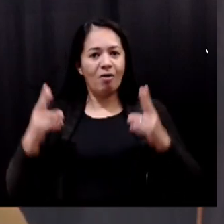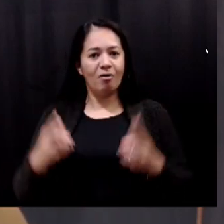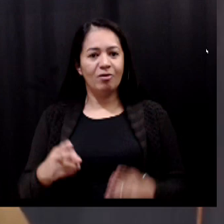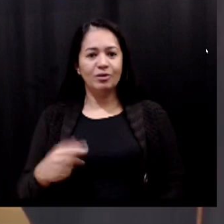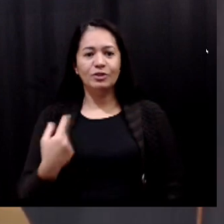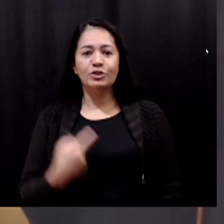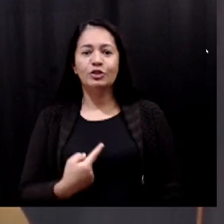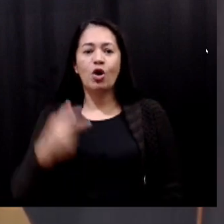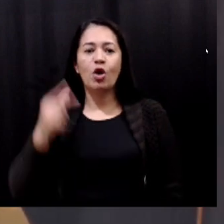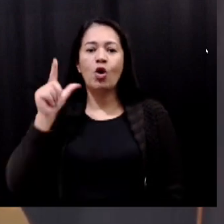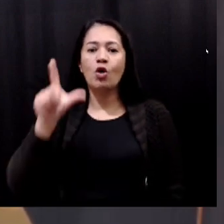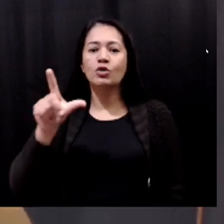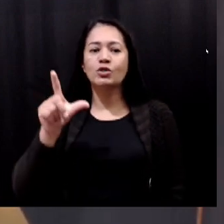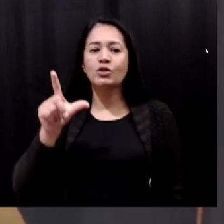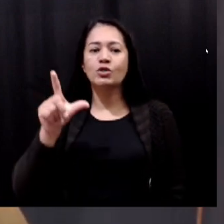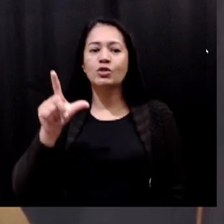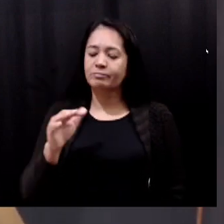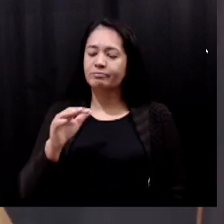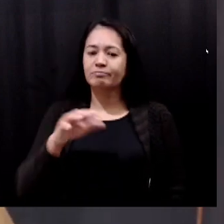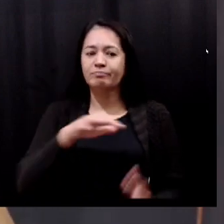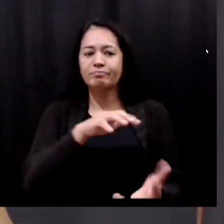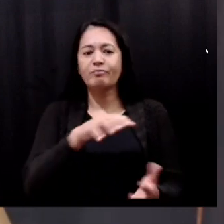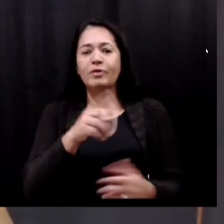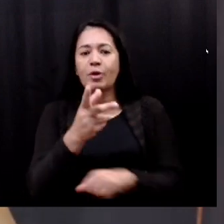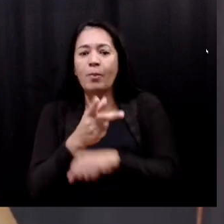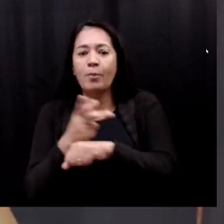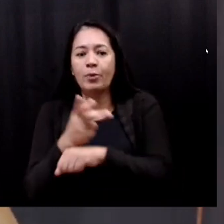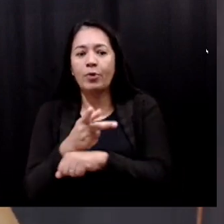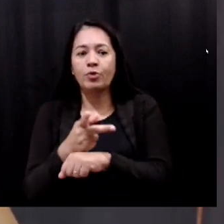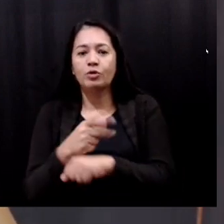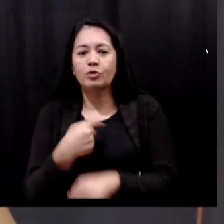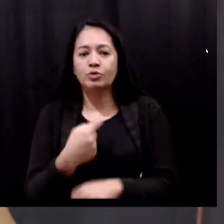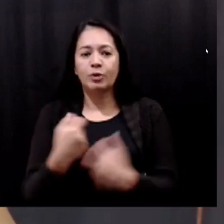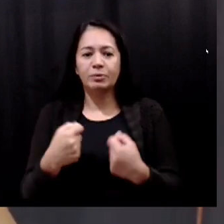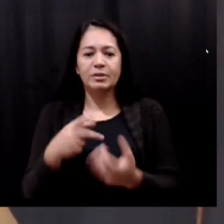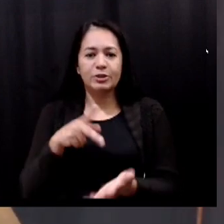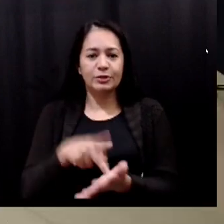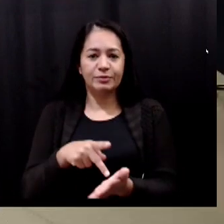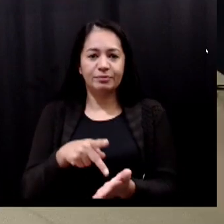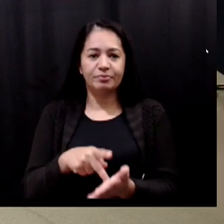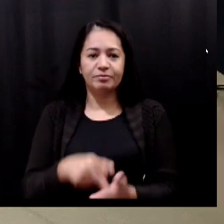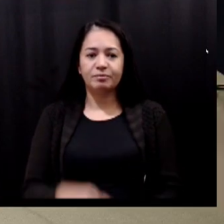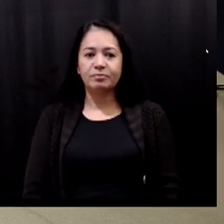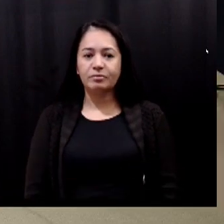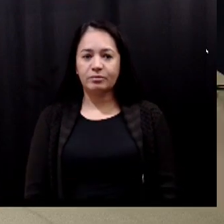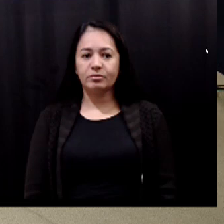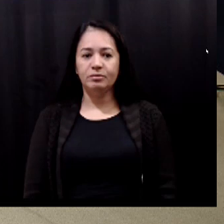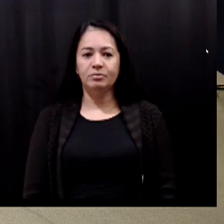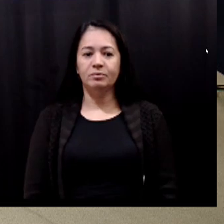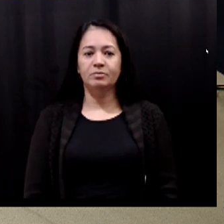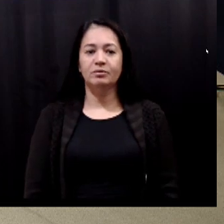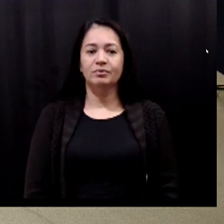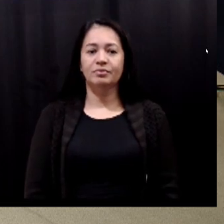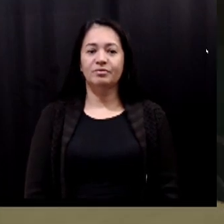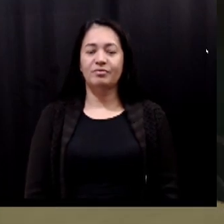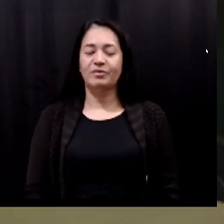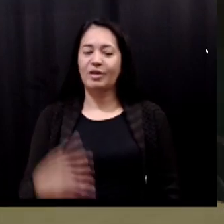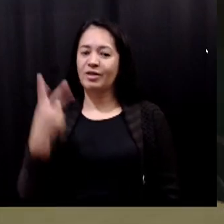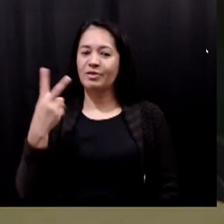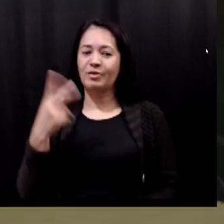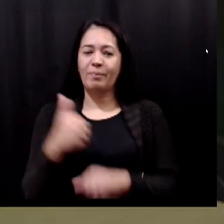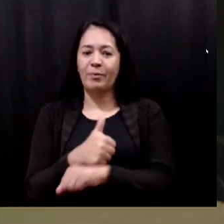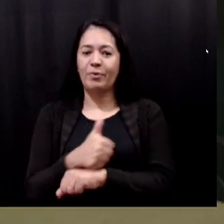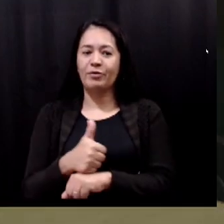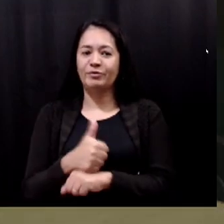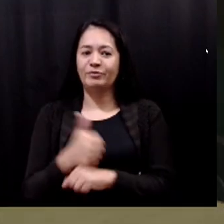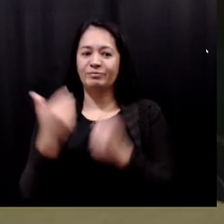lá no mundo, buscar o que a gente precisa mesmo. Tá? Muito bom, né? 2 profissionais aqui na psicologia